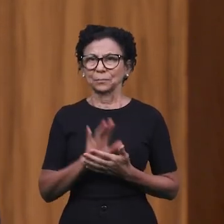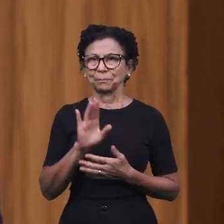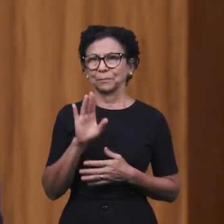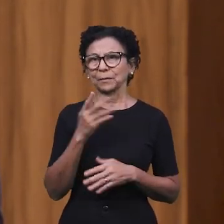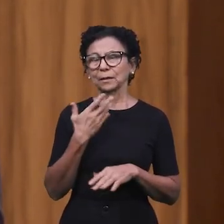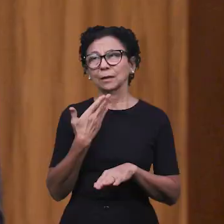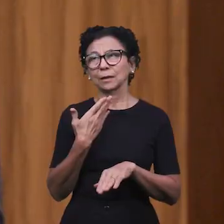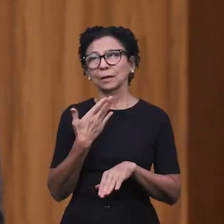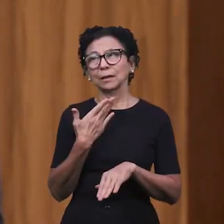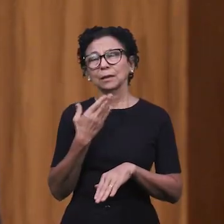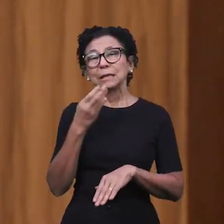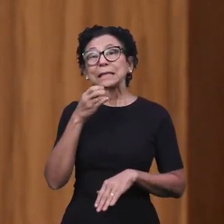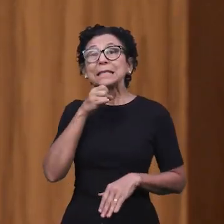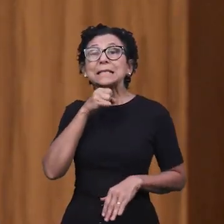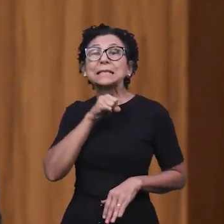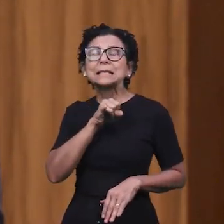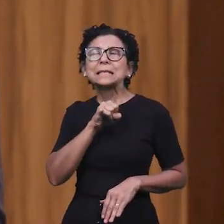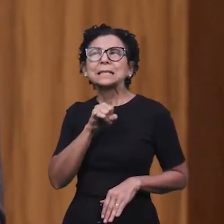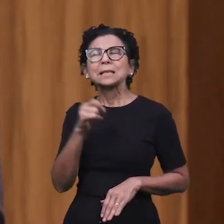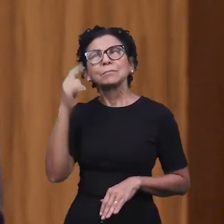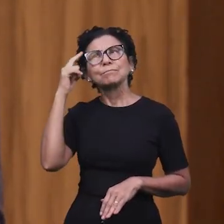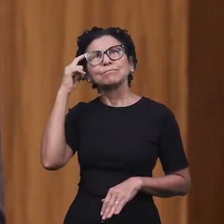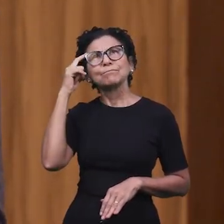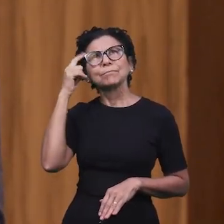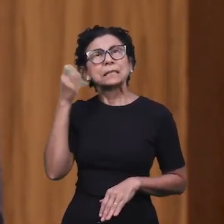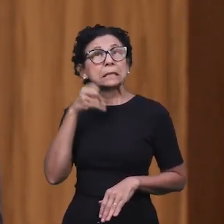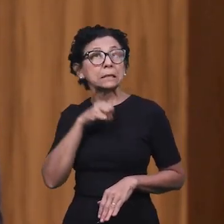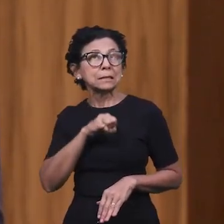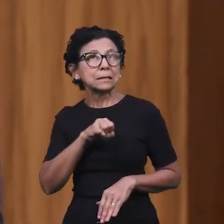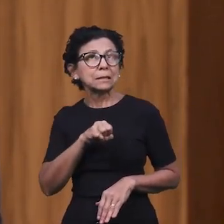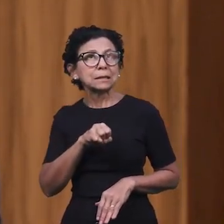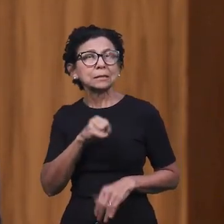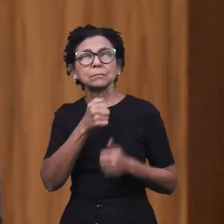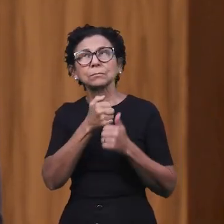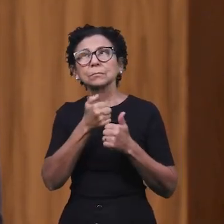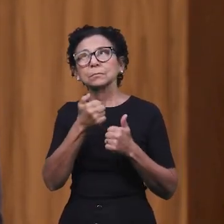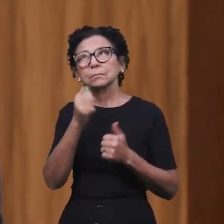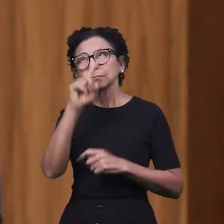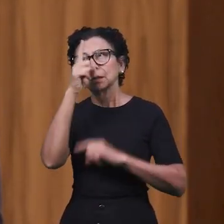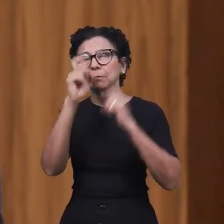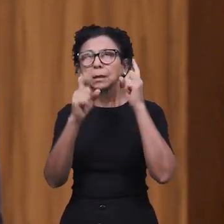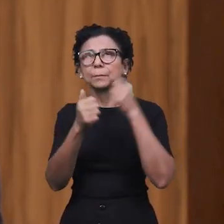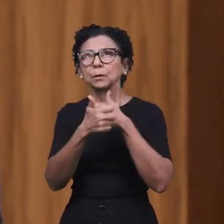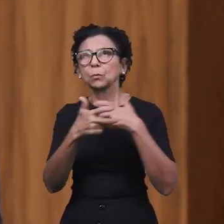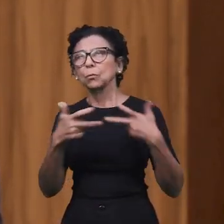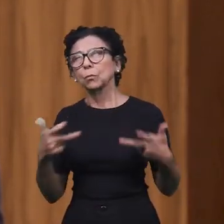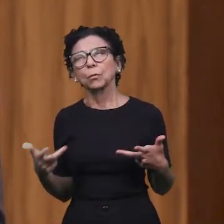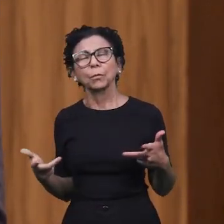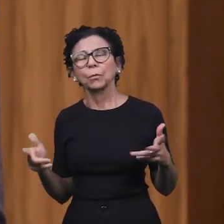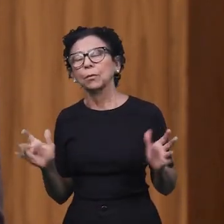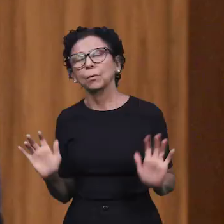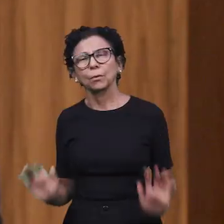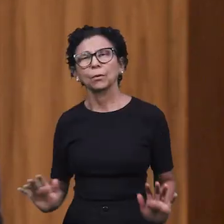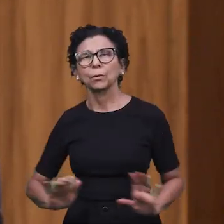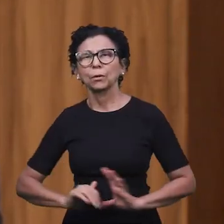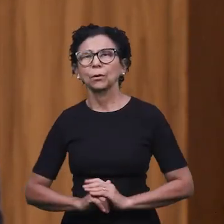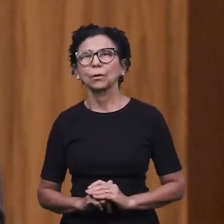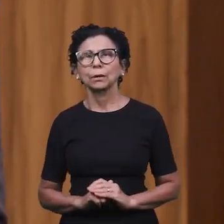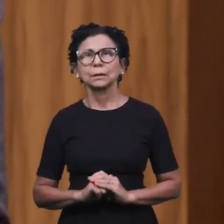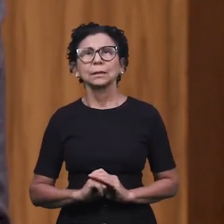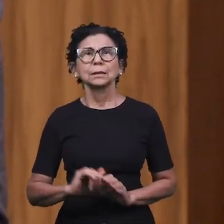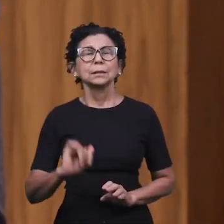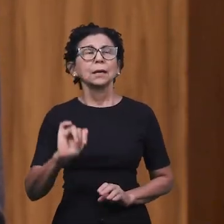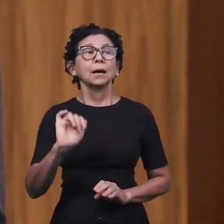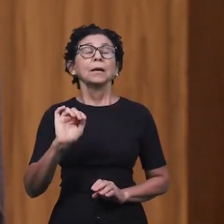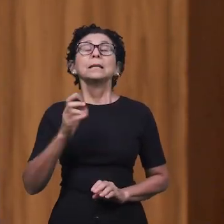se? E se eu fizesse tal coisa? E fugindo totalmente daquilo que é prático, daquilo que a gente fala, tinha